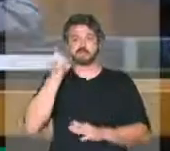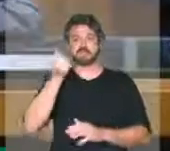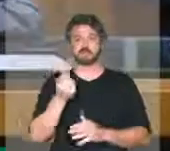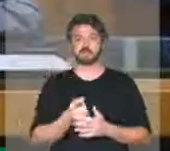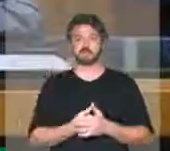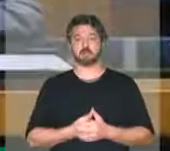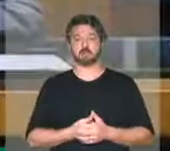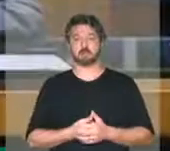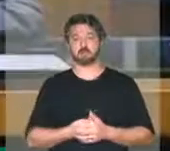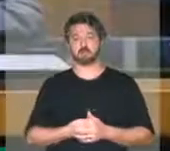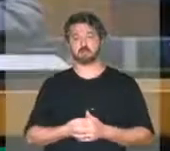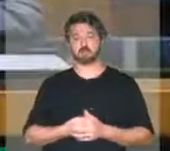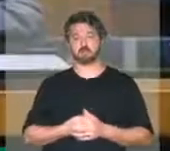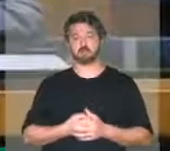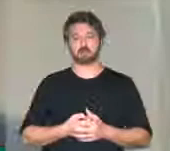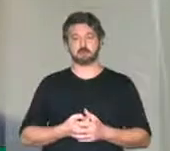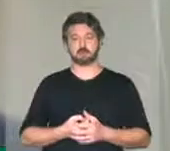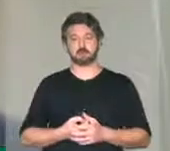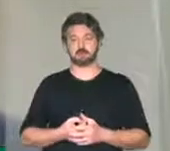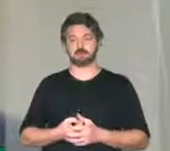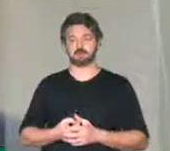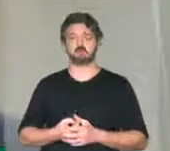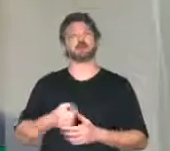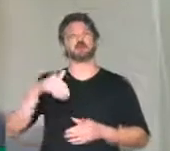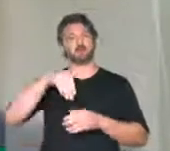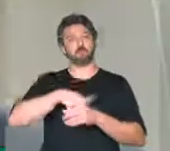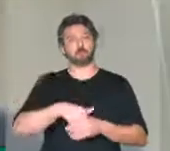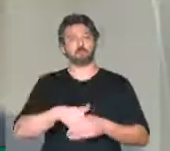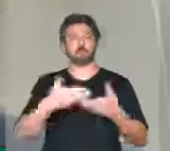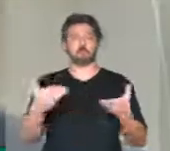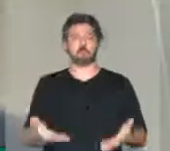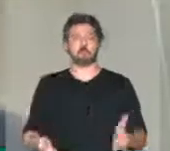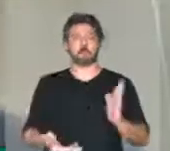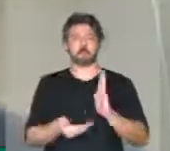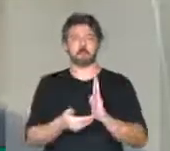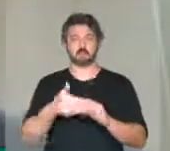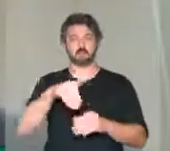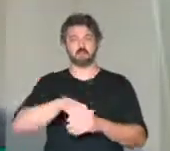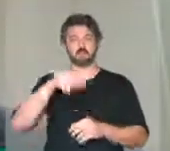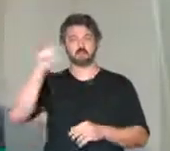deputado. auxílio, esse que foi, senhor presidente, votado pela Casa. O voto é sim.